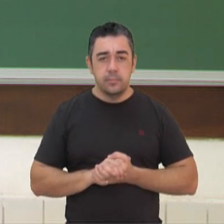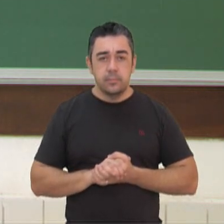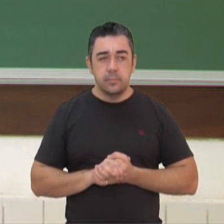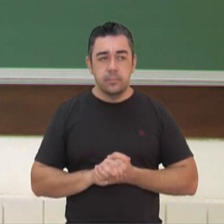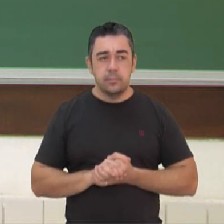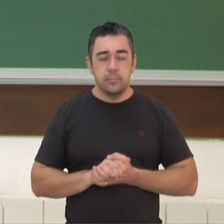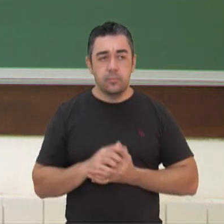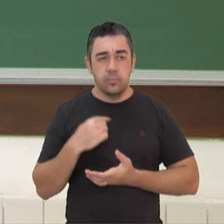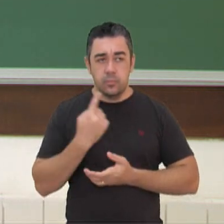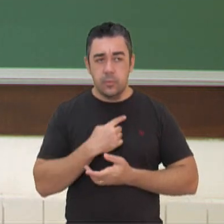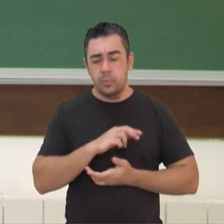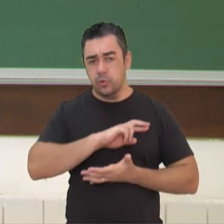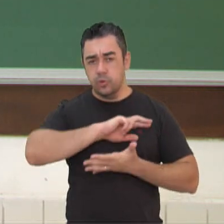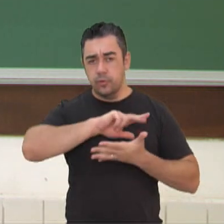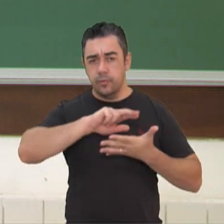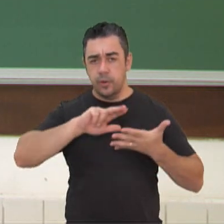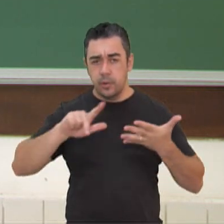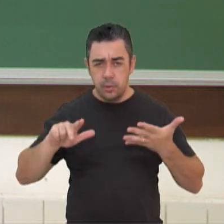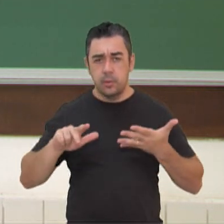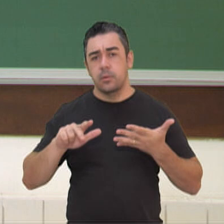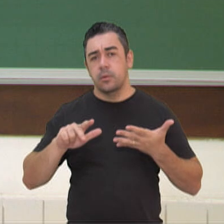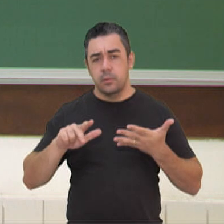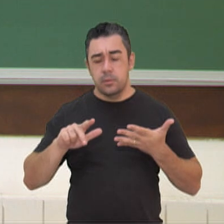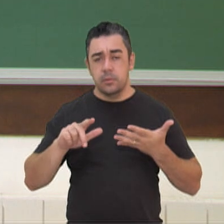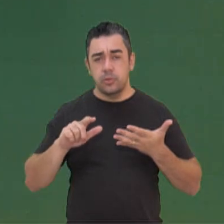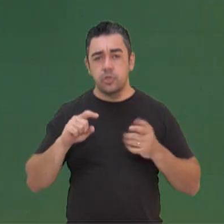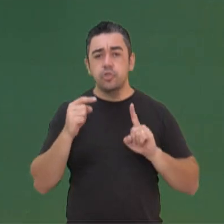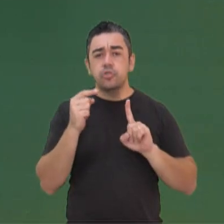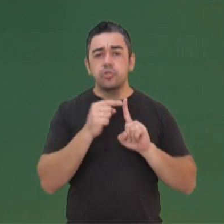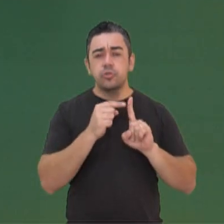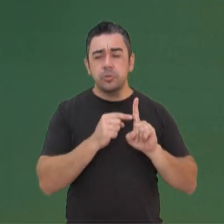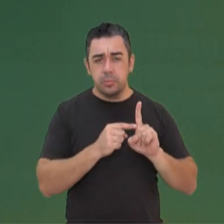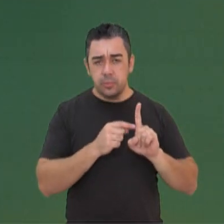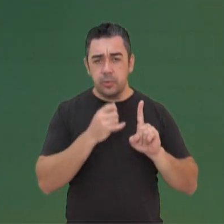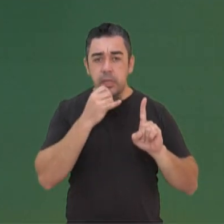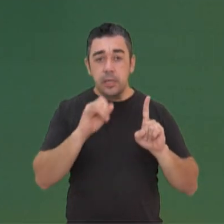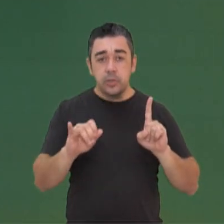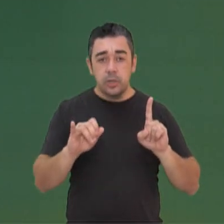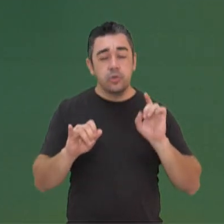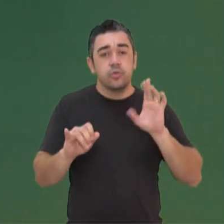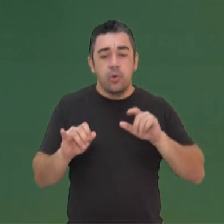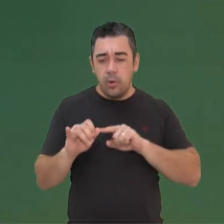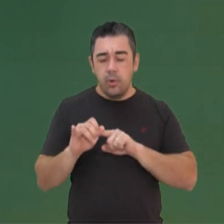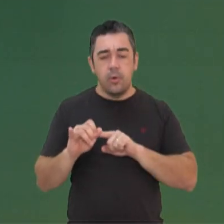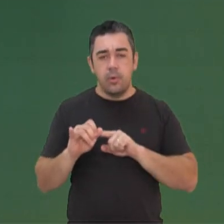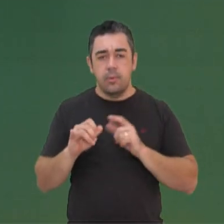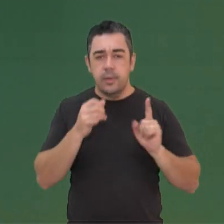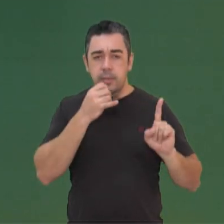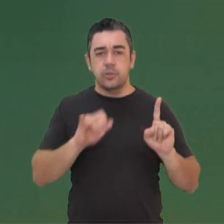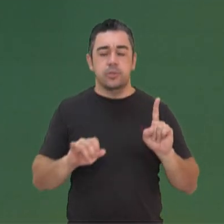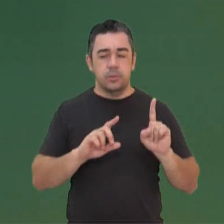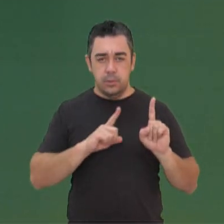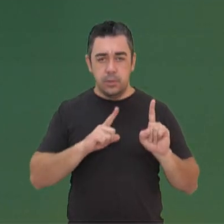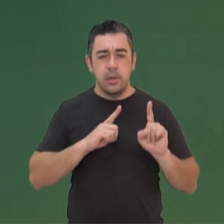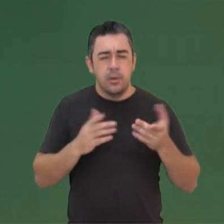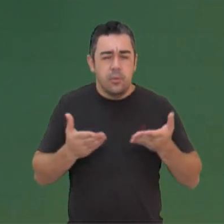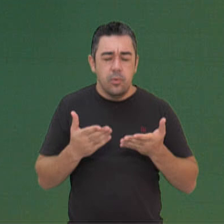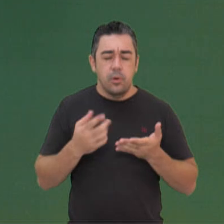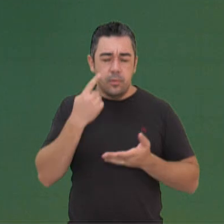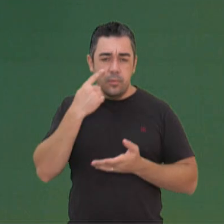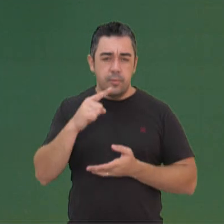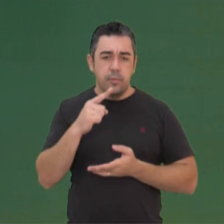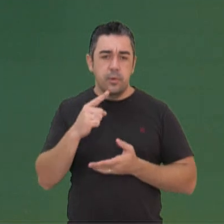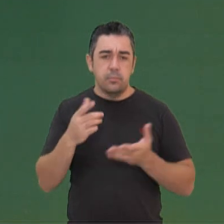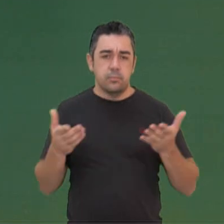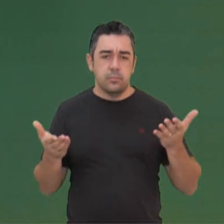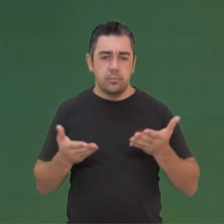A gente tem vários tipos de energia potencial. Eu vou resgatar aqui conceitos do primeiro ano do ensino médio para que fique mais